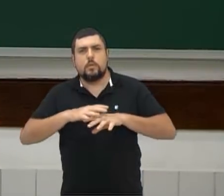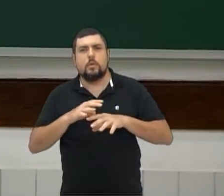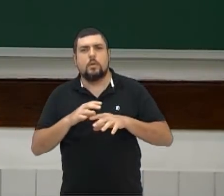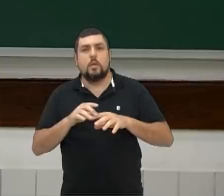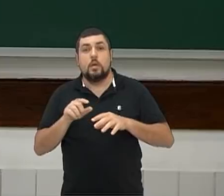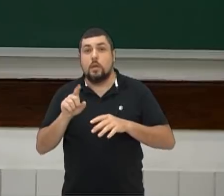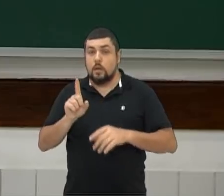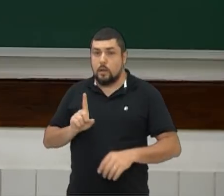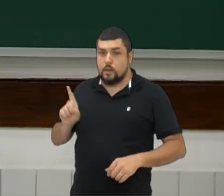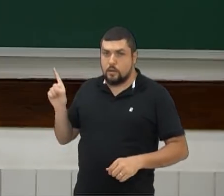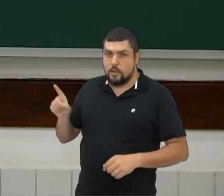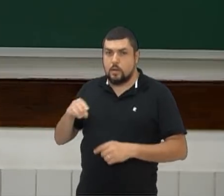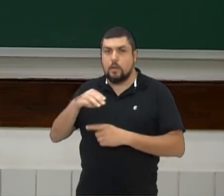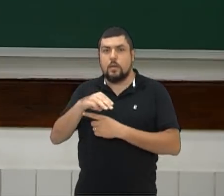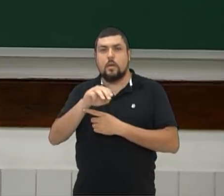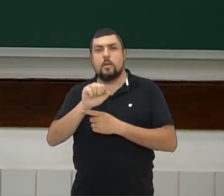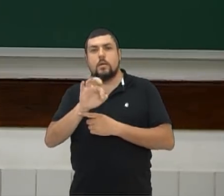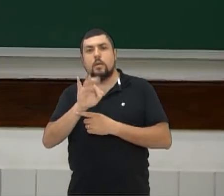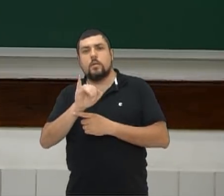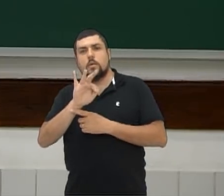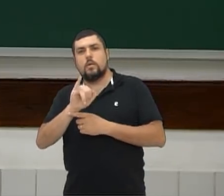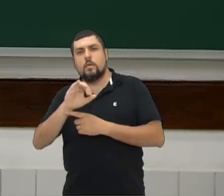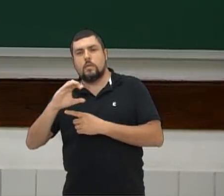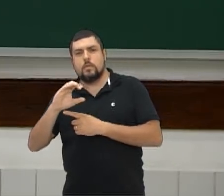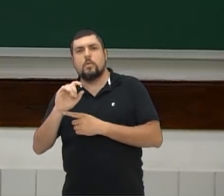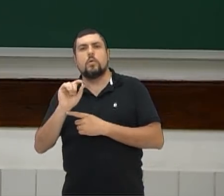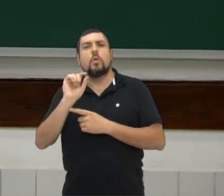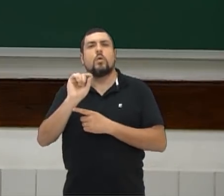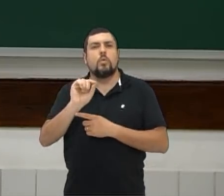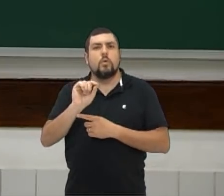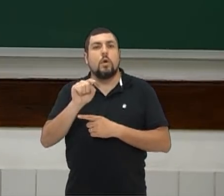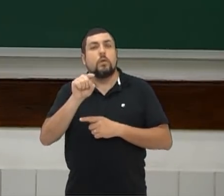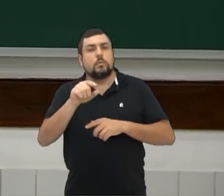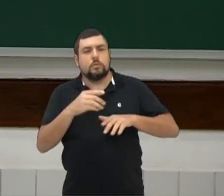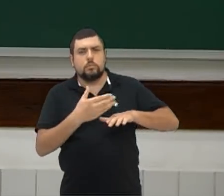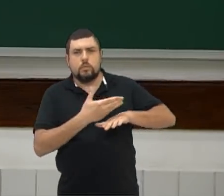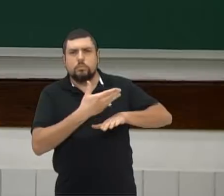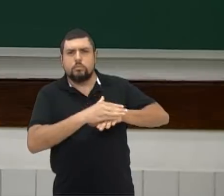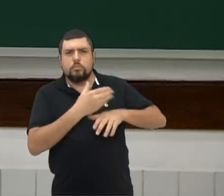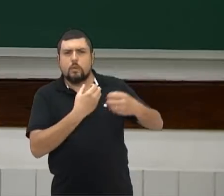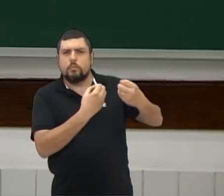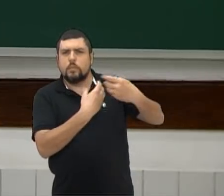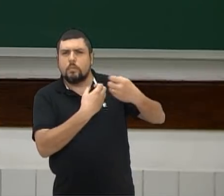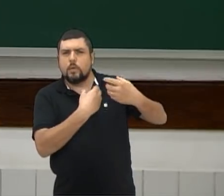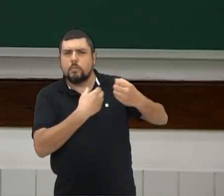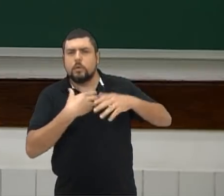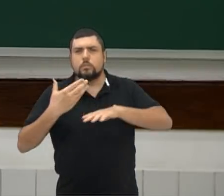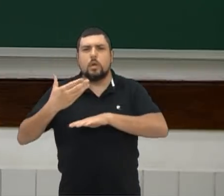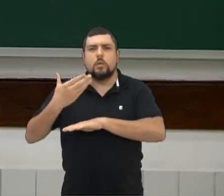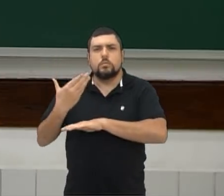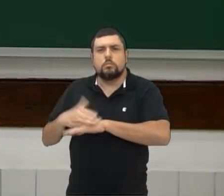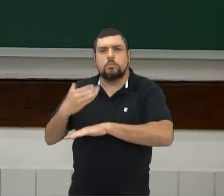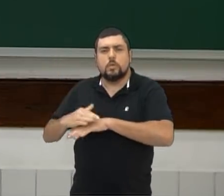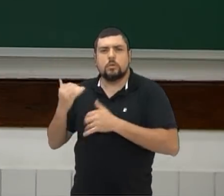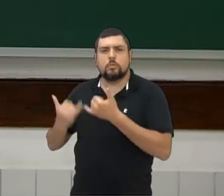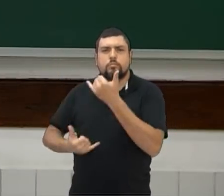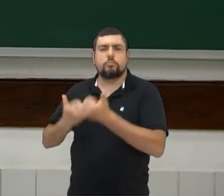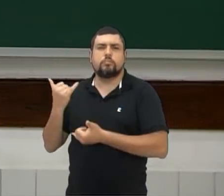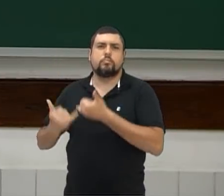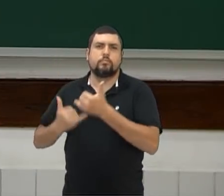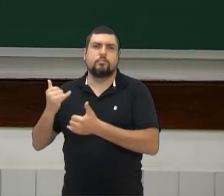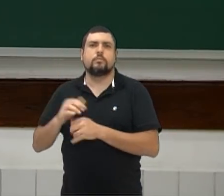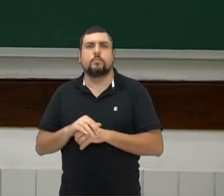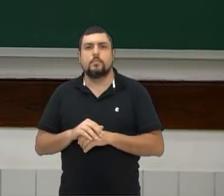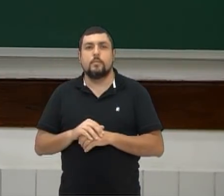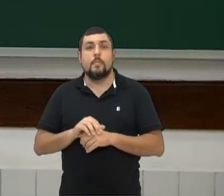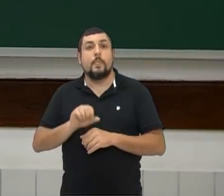da ferramenta é sempre que você possa assimilar a teoria com a prática. Então, quem tem a opção de acessar